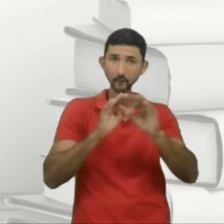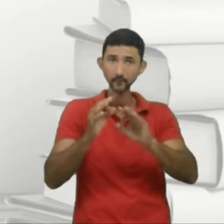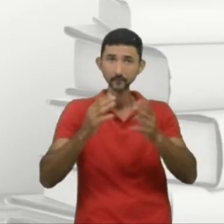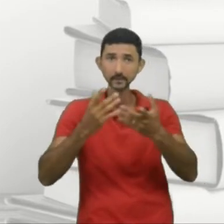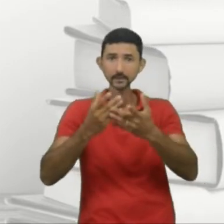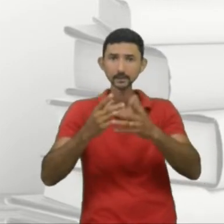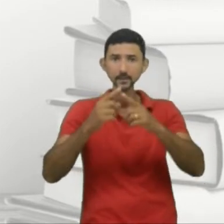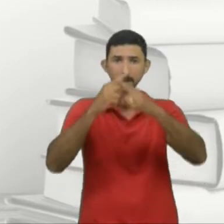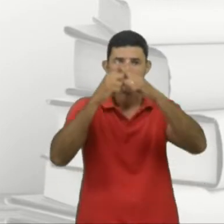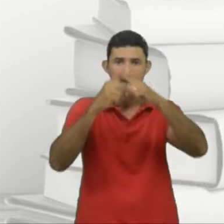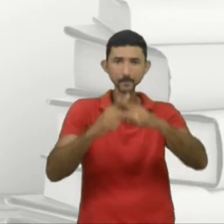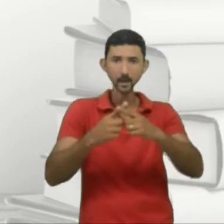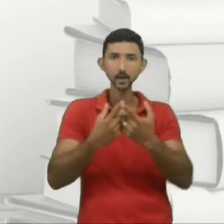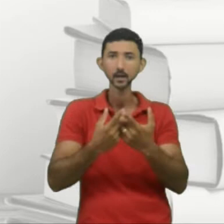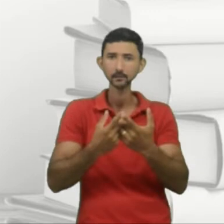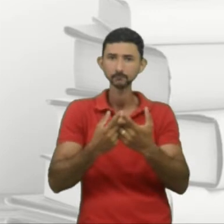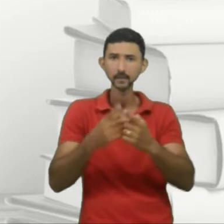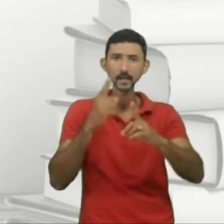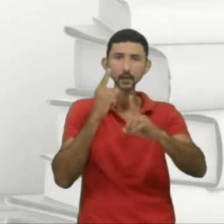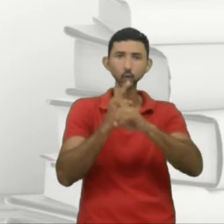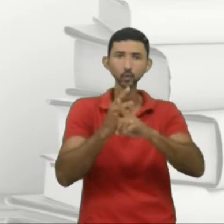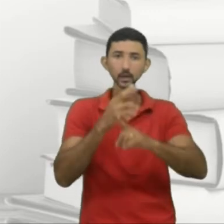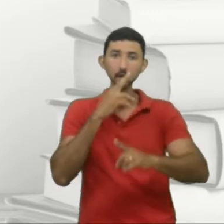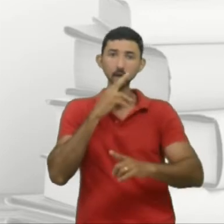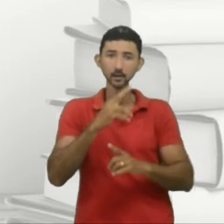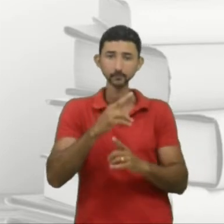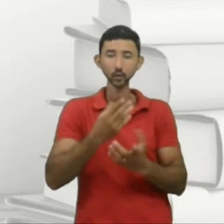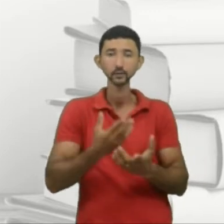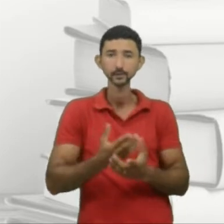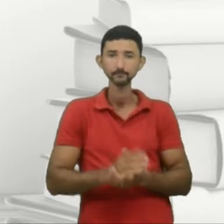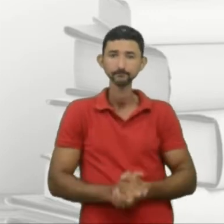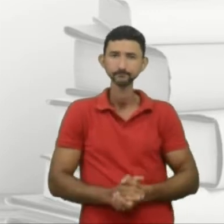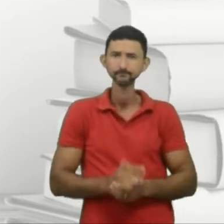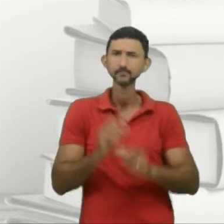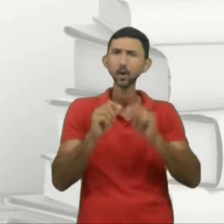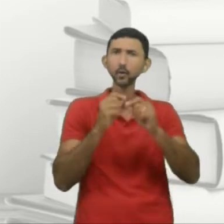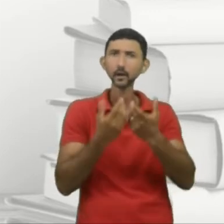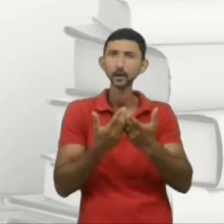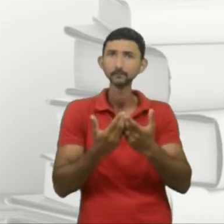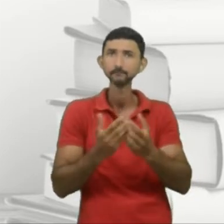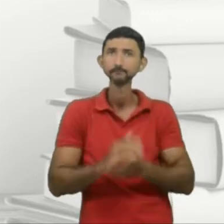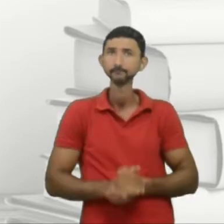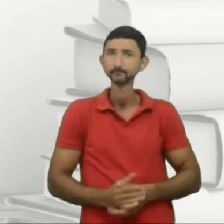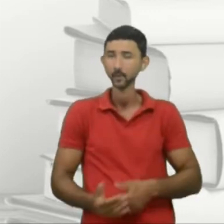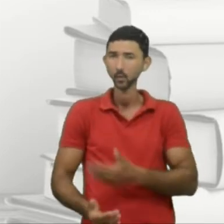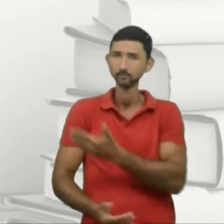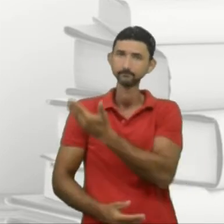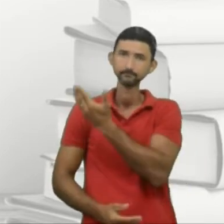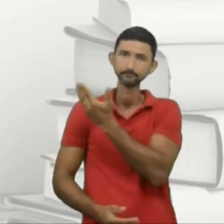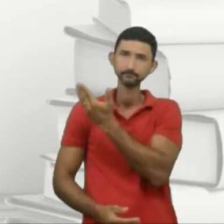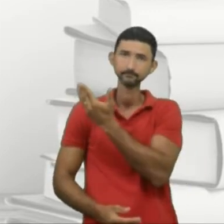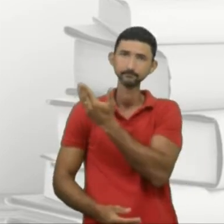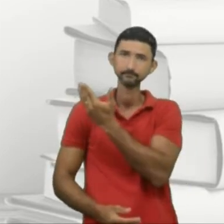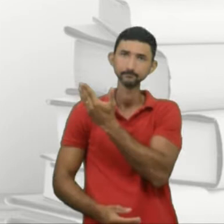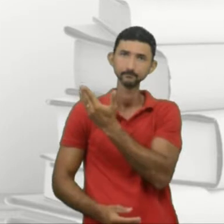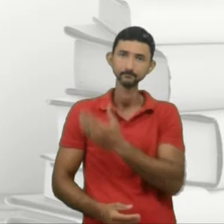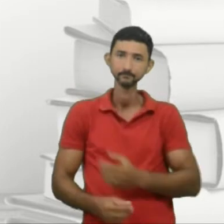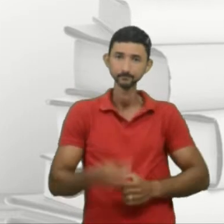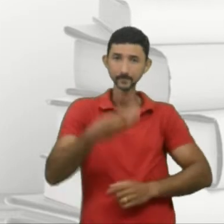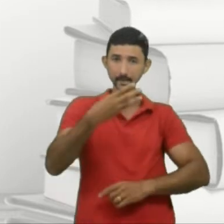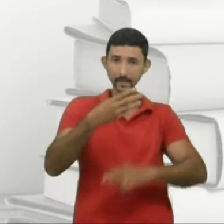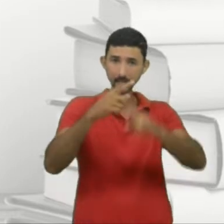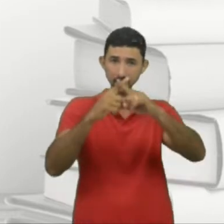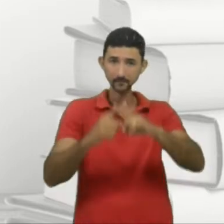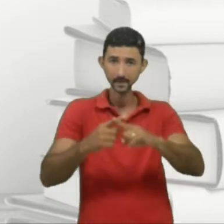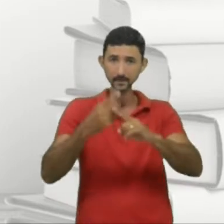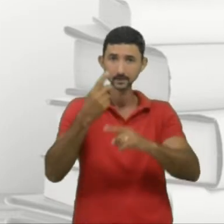seguinte multiplicação para encontrar todas as possibilidades. Qual é a multiplicação? 3 vezes 2 é igual